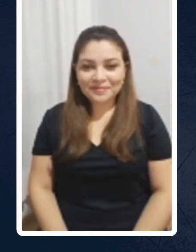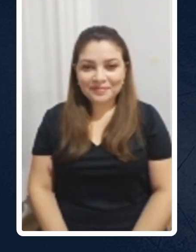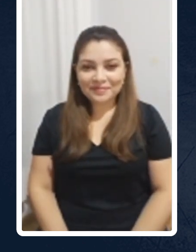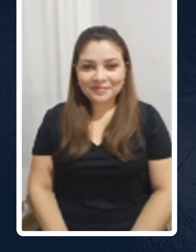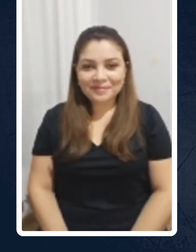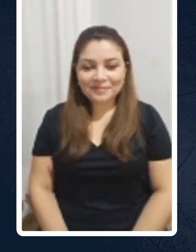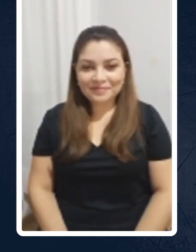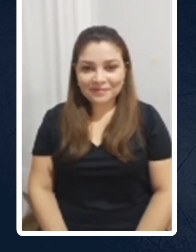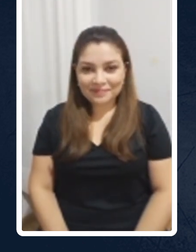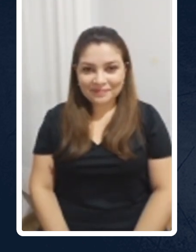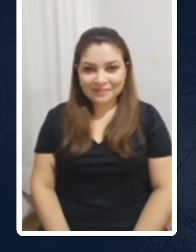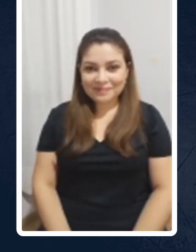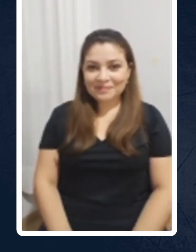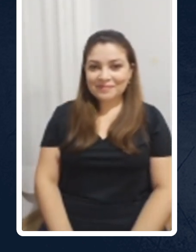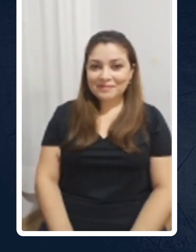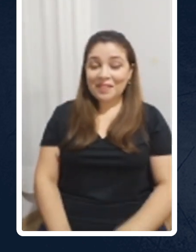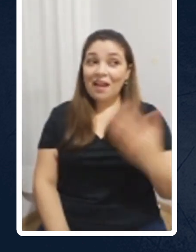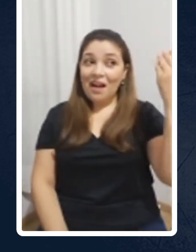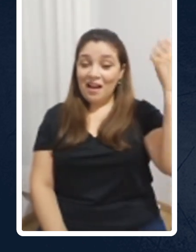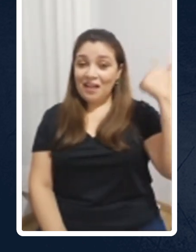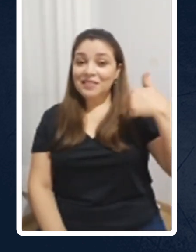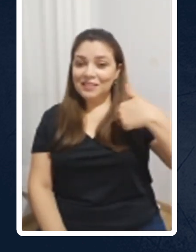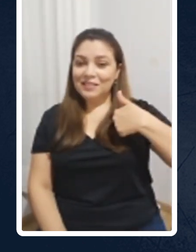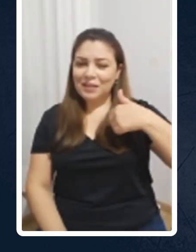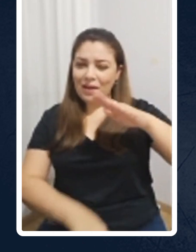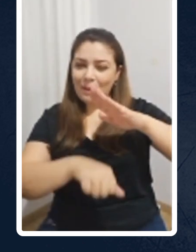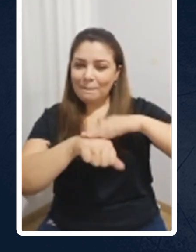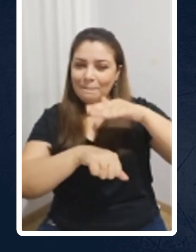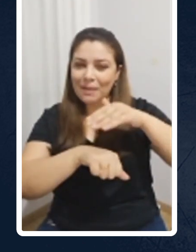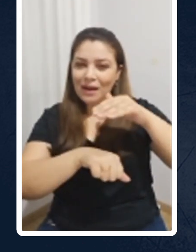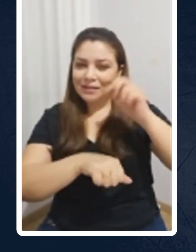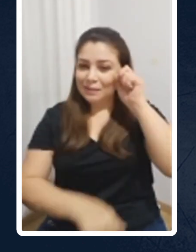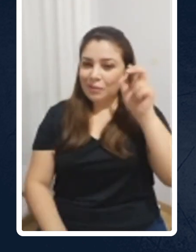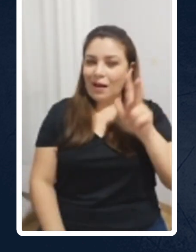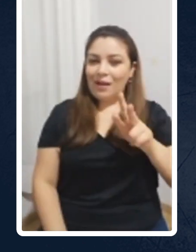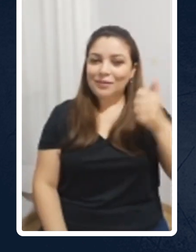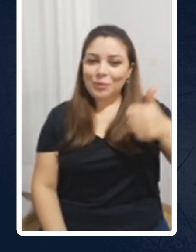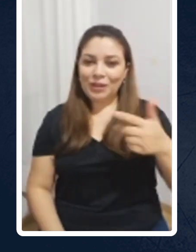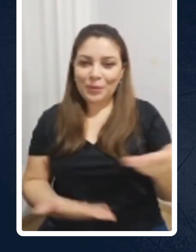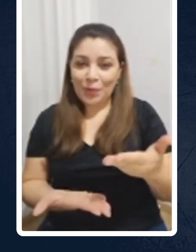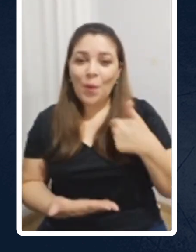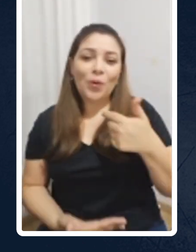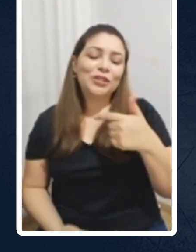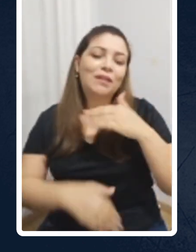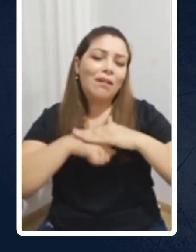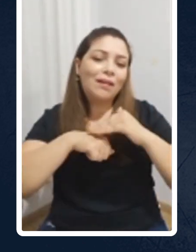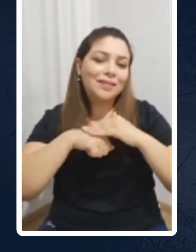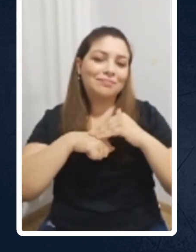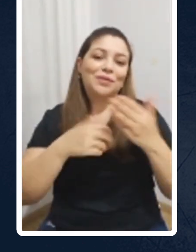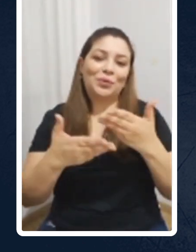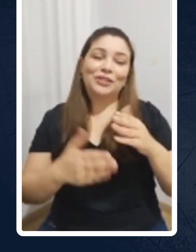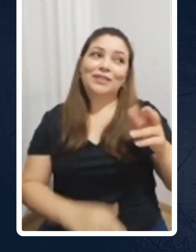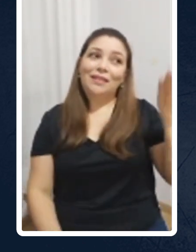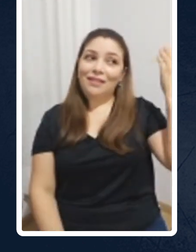Eu era mais tasca do que eu sou hoje. Hoje eu já sou bem mais suave. A Janaína era tão pequena